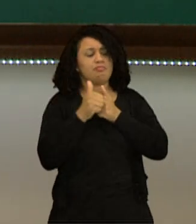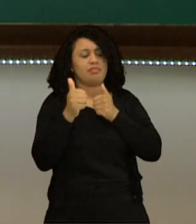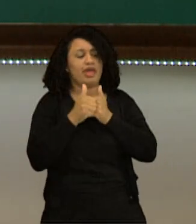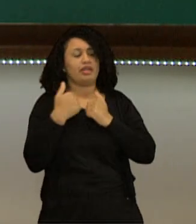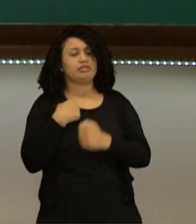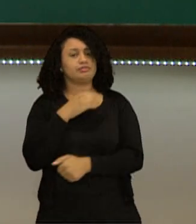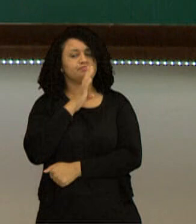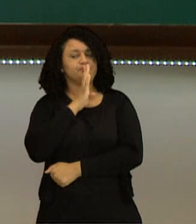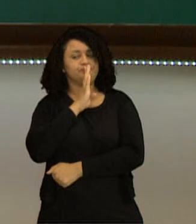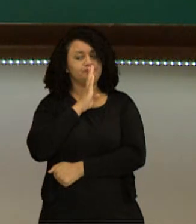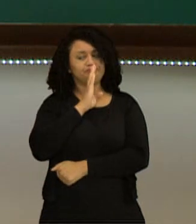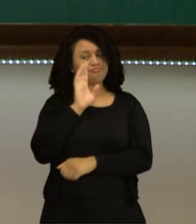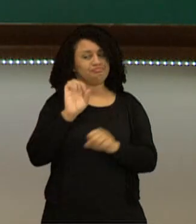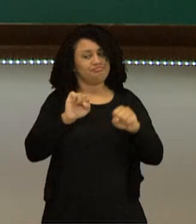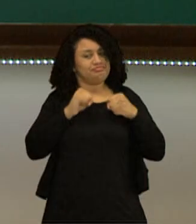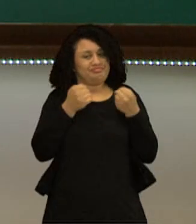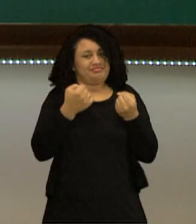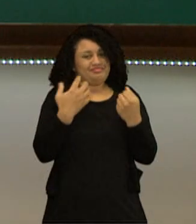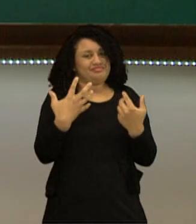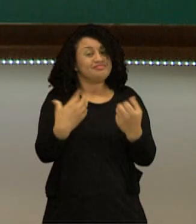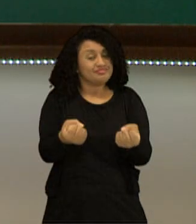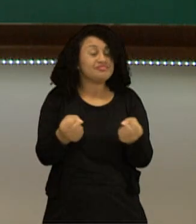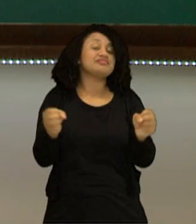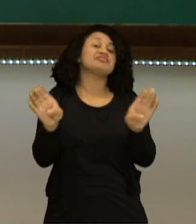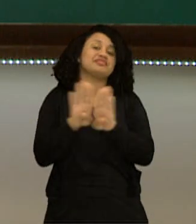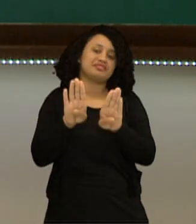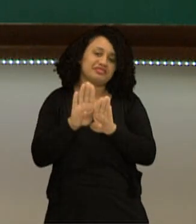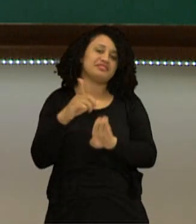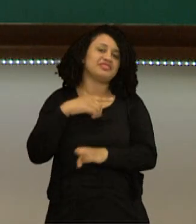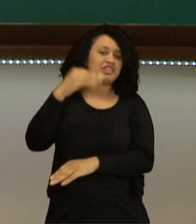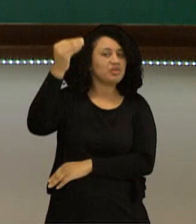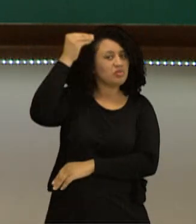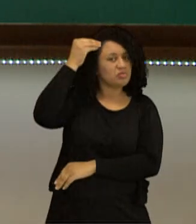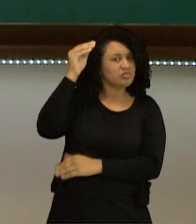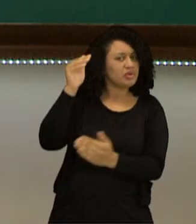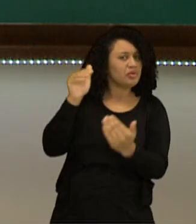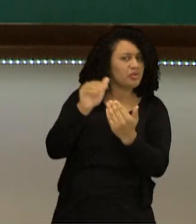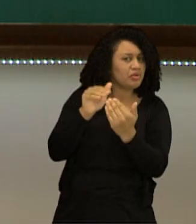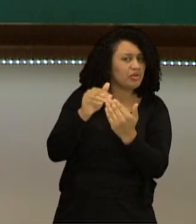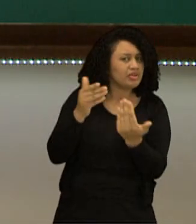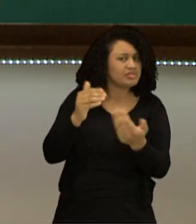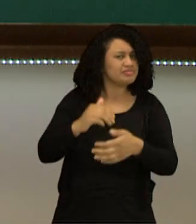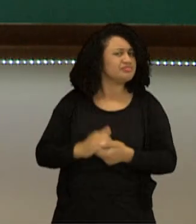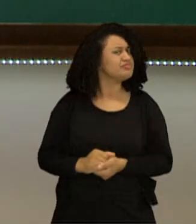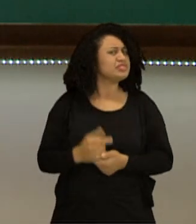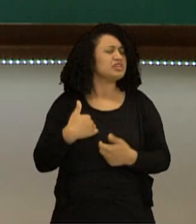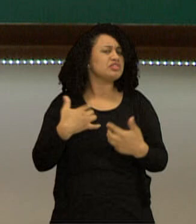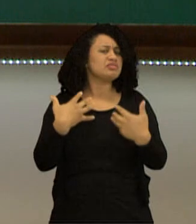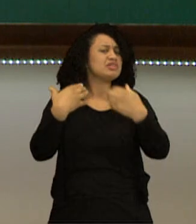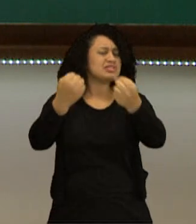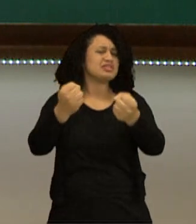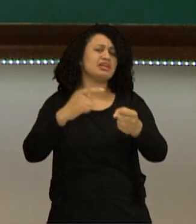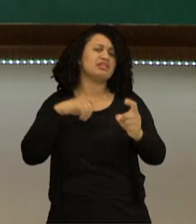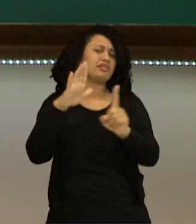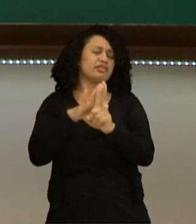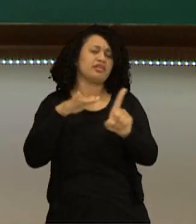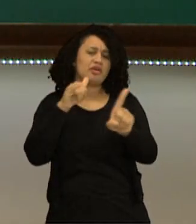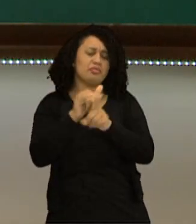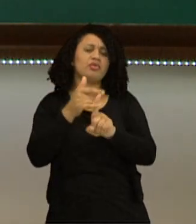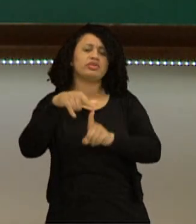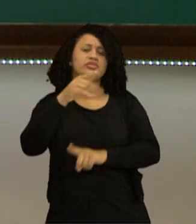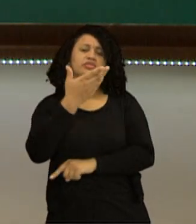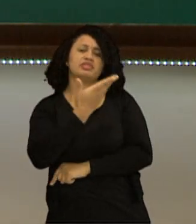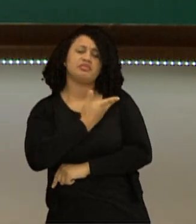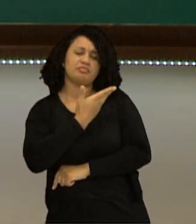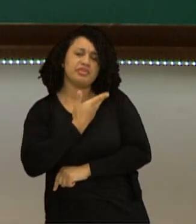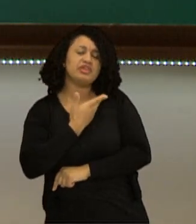faz nada para defender, também tem grande culpa, você não concorda? Então não permita que isso aconteça, não permita que façam isso com seus colegas,